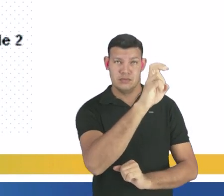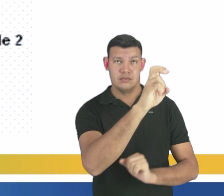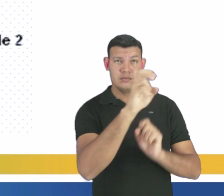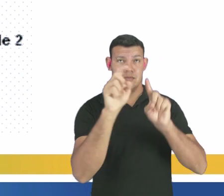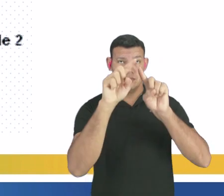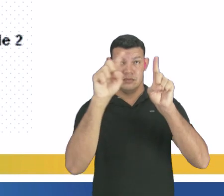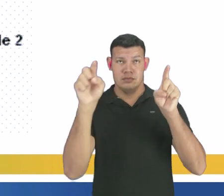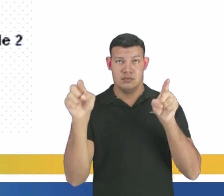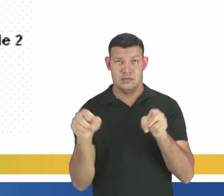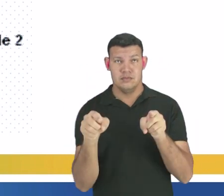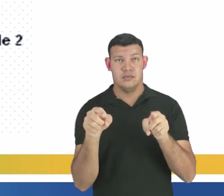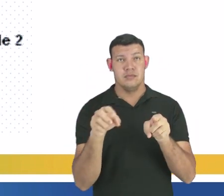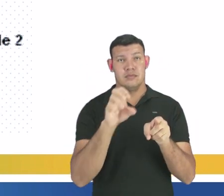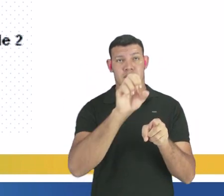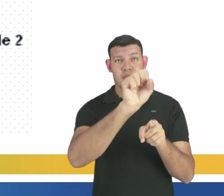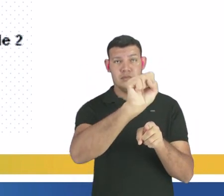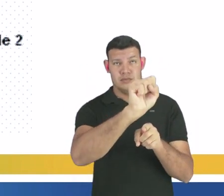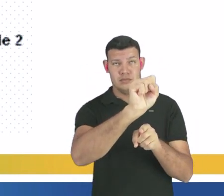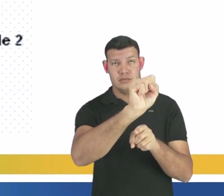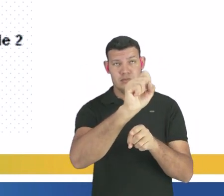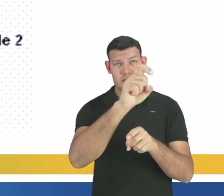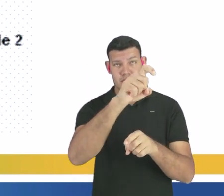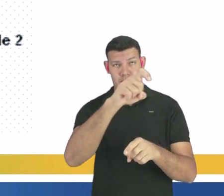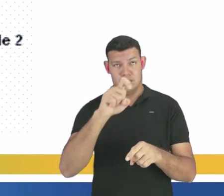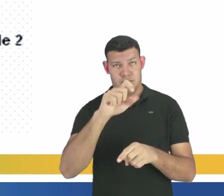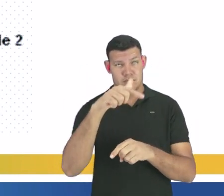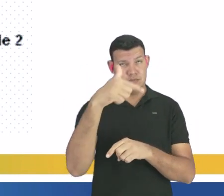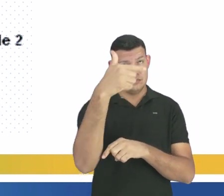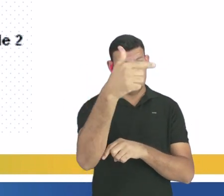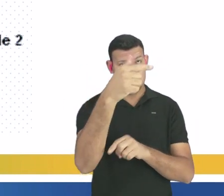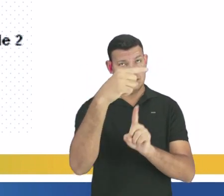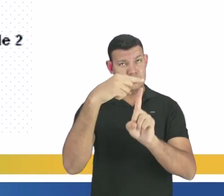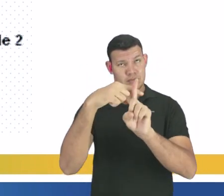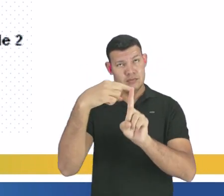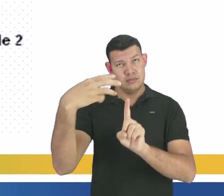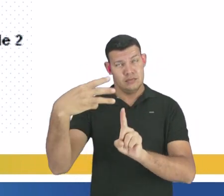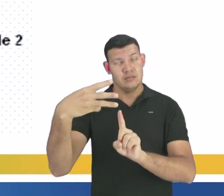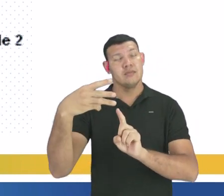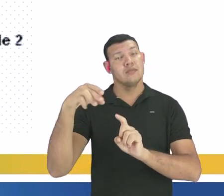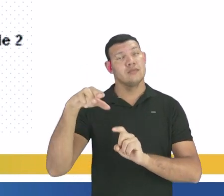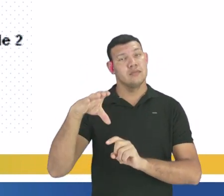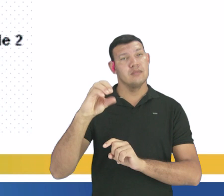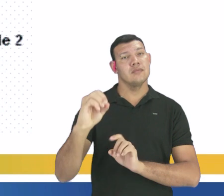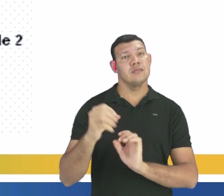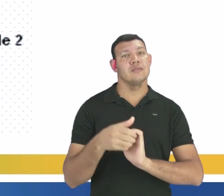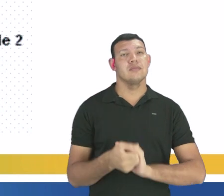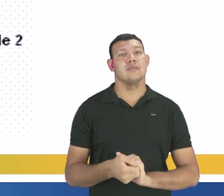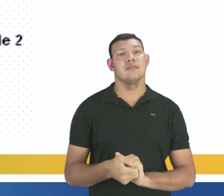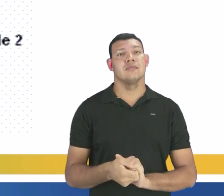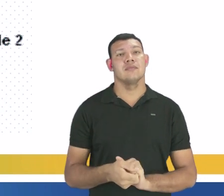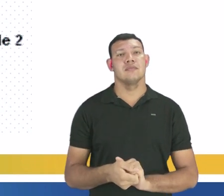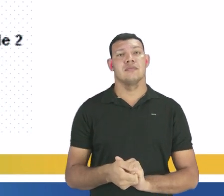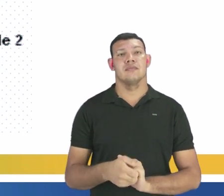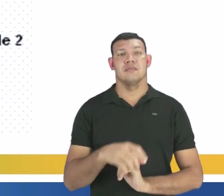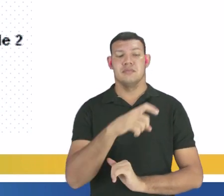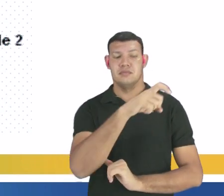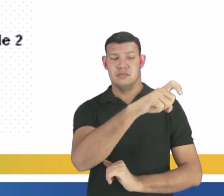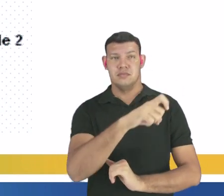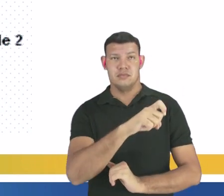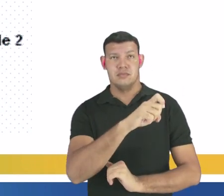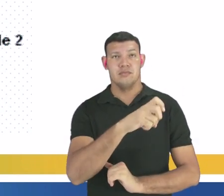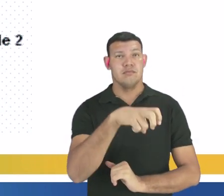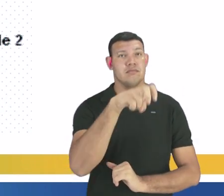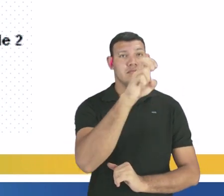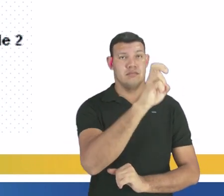em evidência, x elevado à quinta, e aí você vai perceber que meu x elevado à quinta vai se igualar